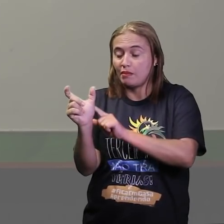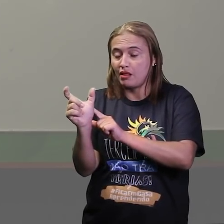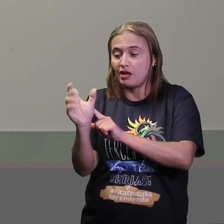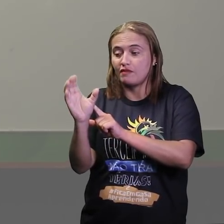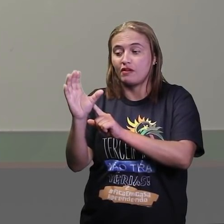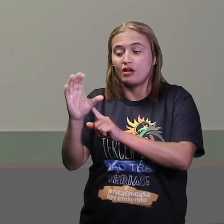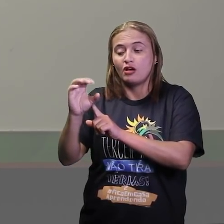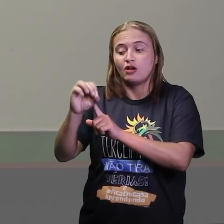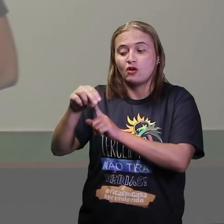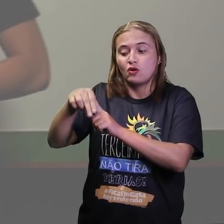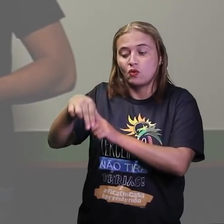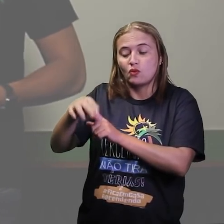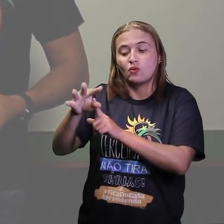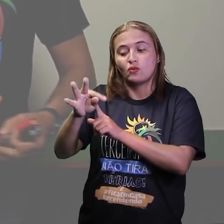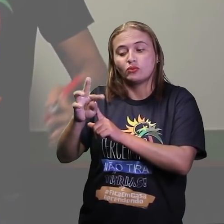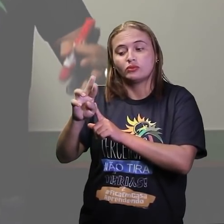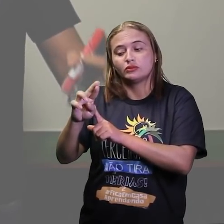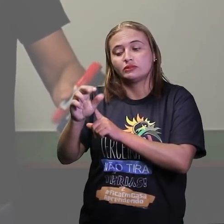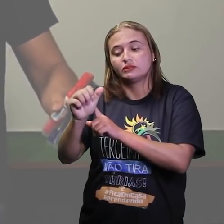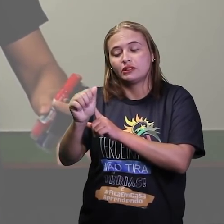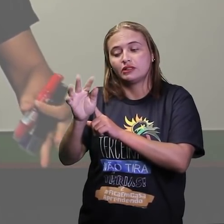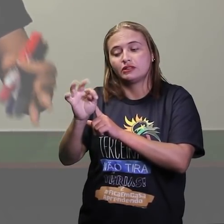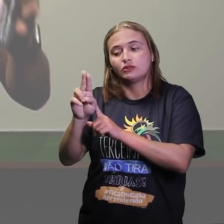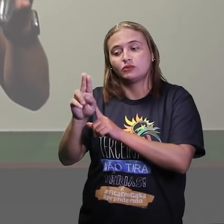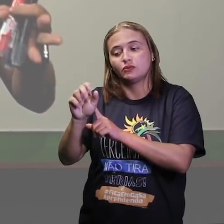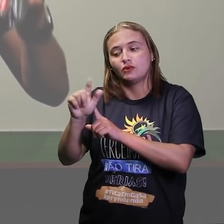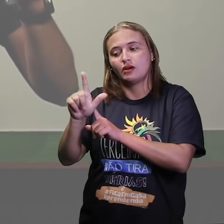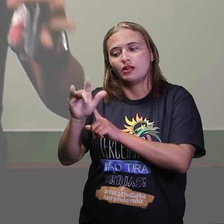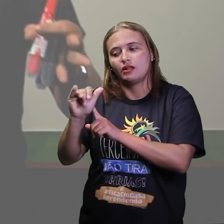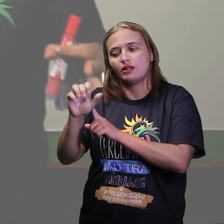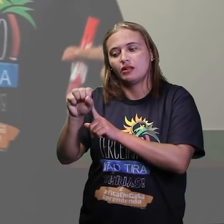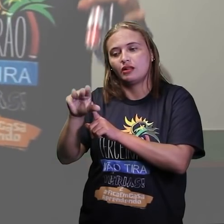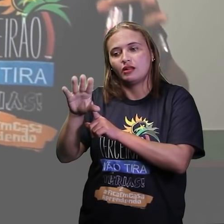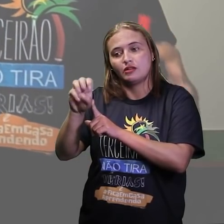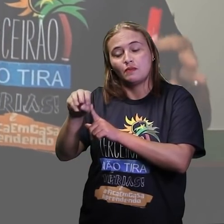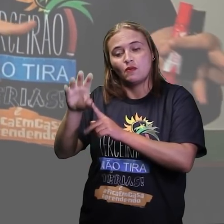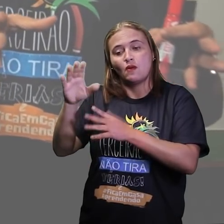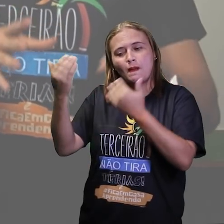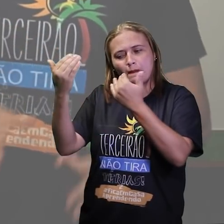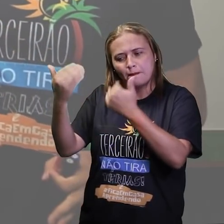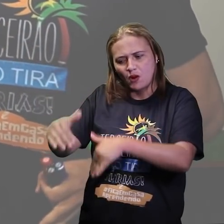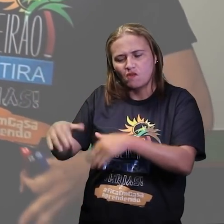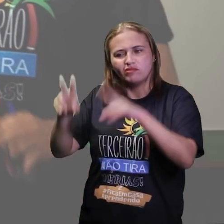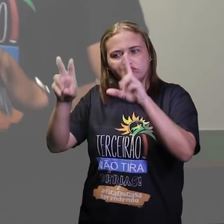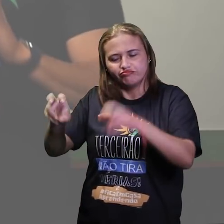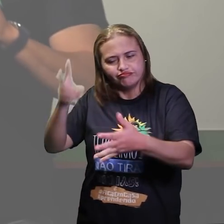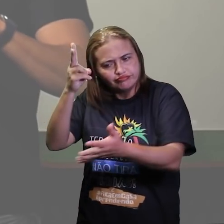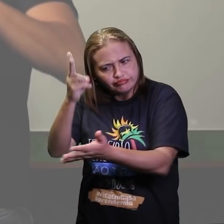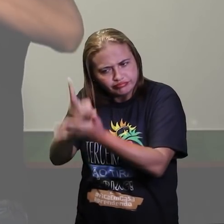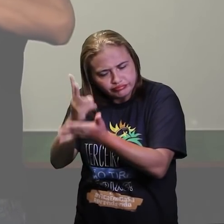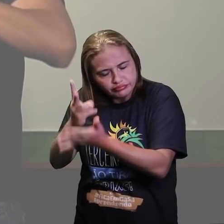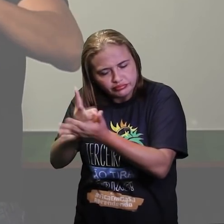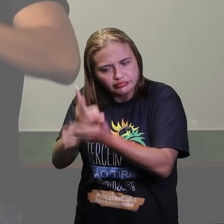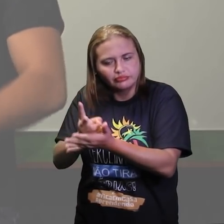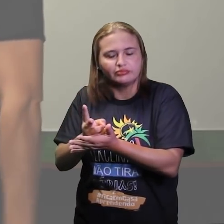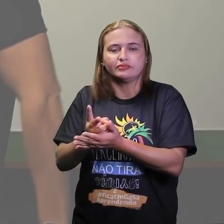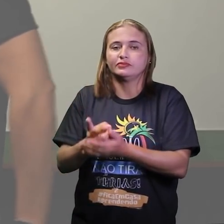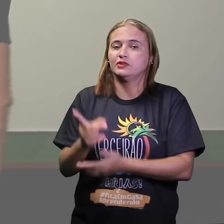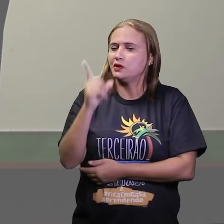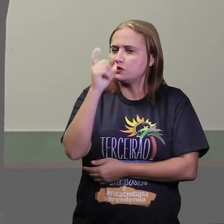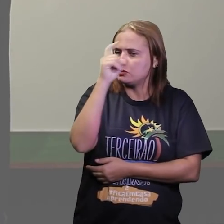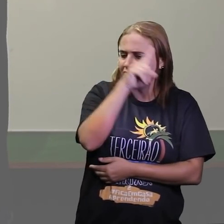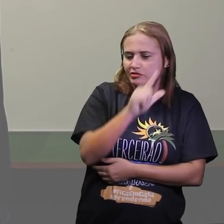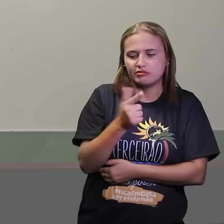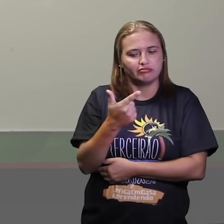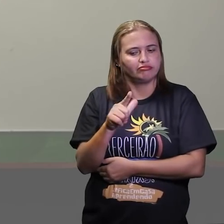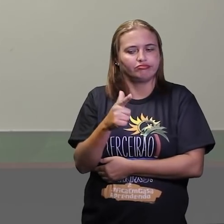Ele é importante, ele é recorrente, ele é tema de prova quase sempre. É muito difícil não